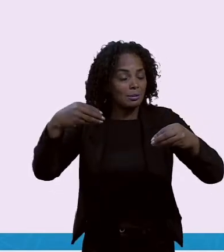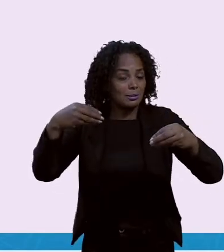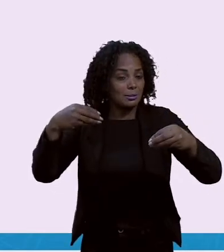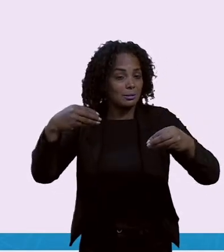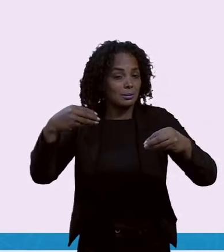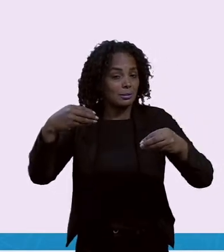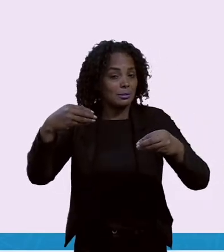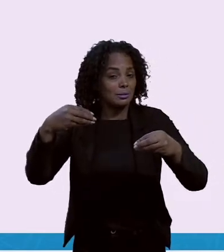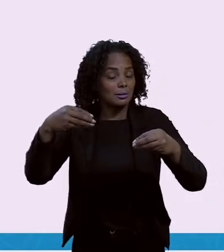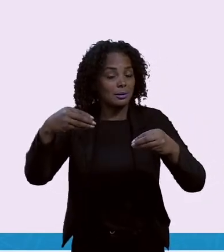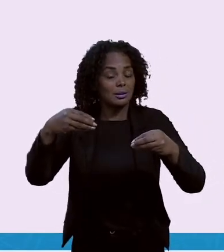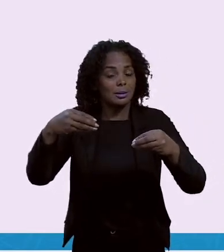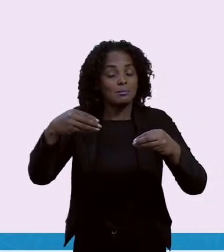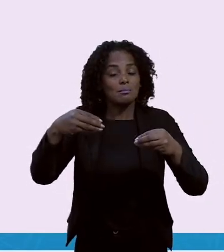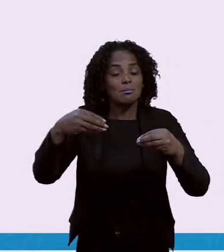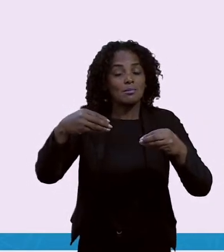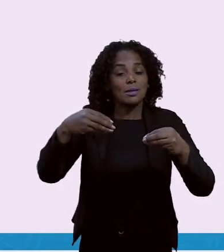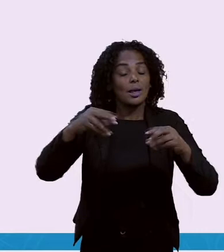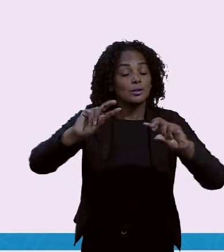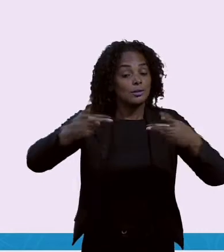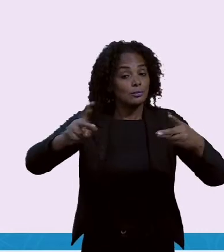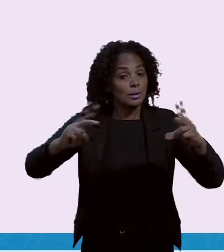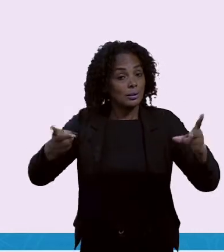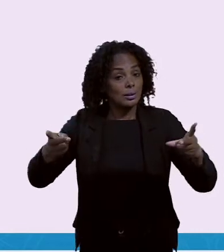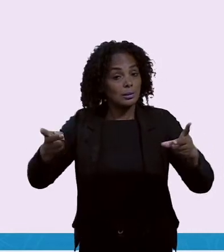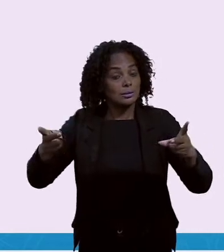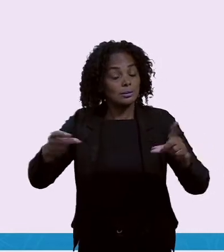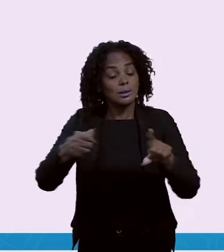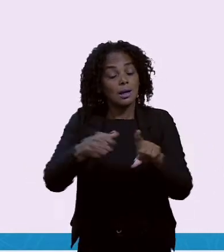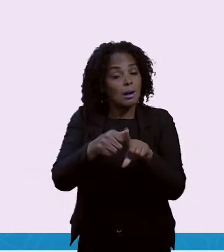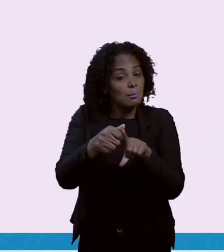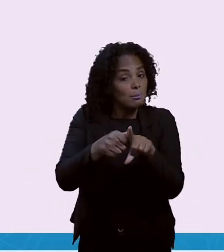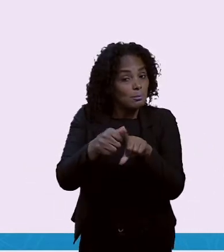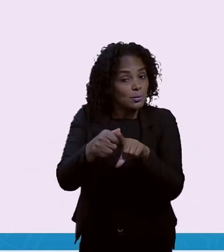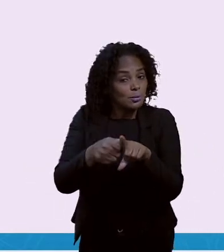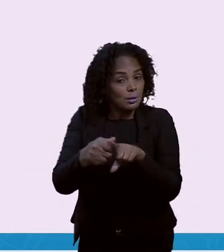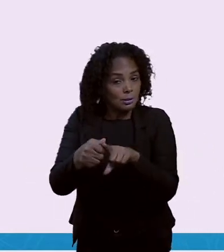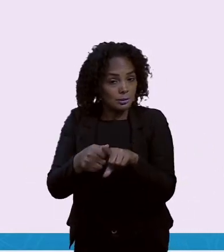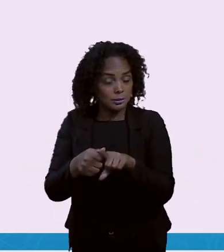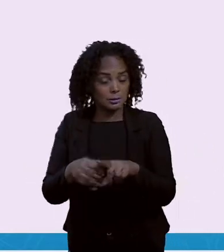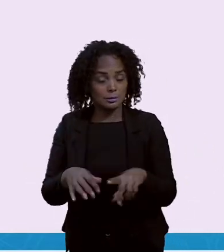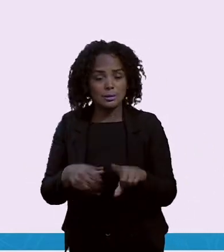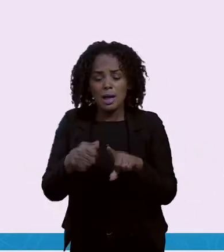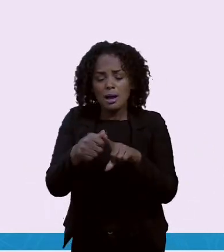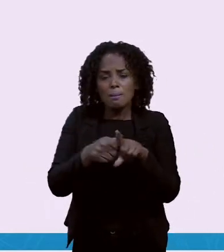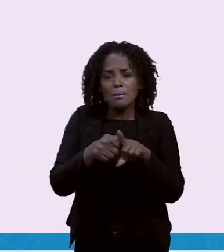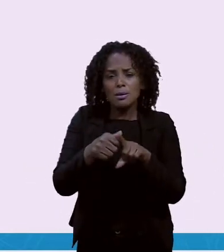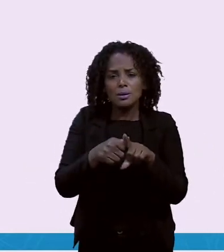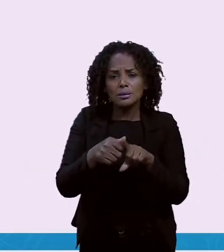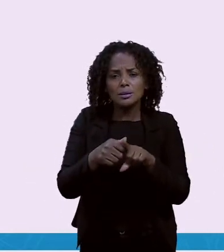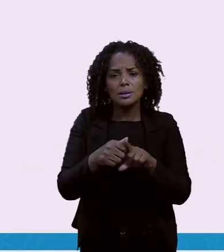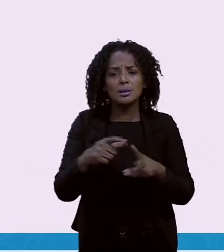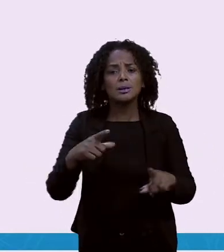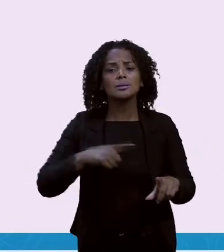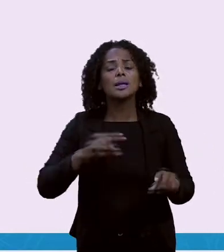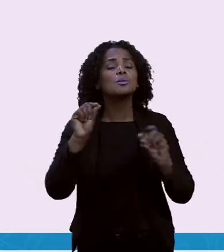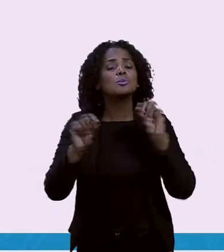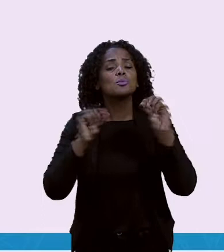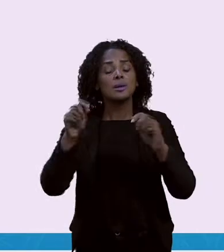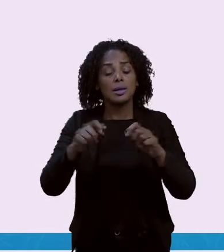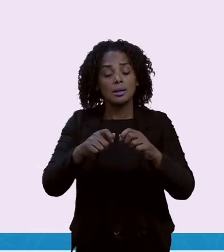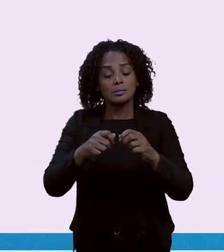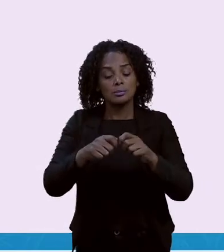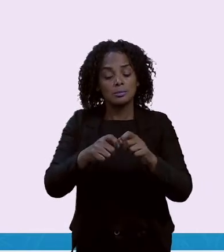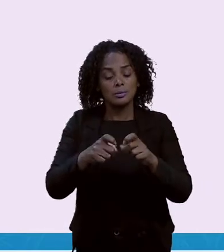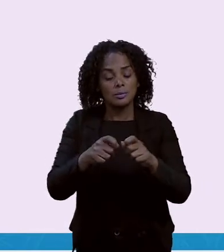a borracha é outro material diferente, tá? A borracha, ela possui